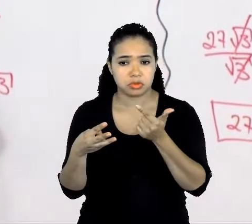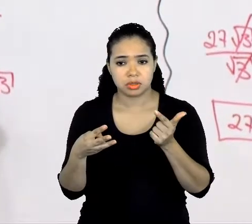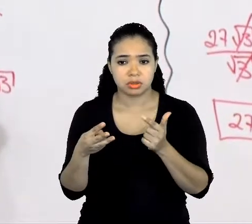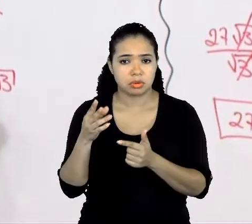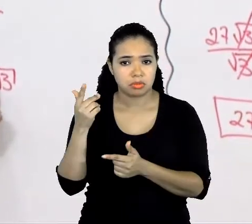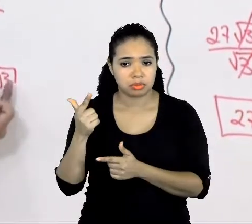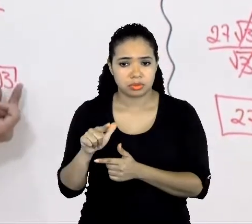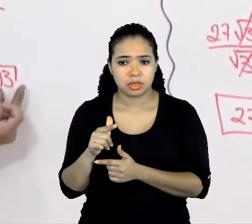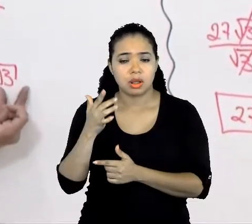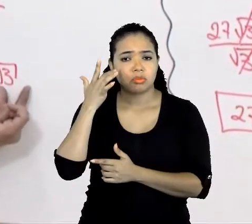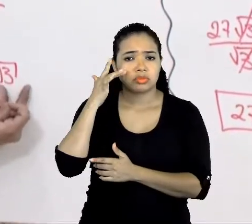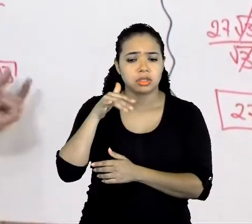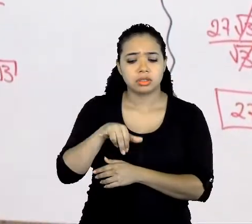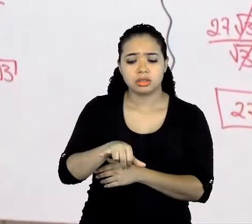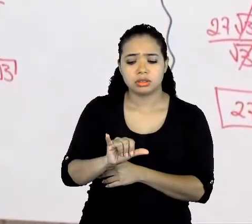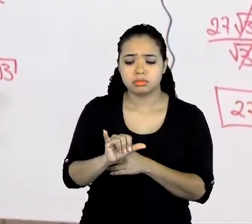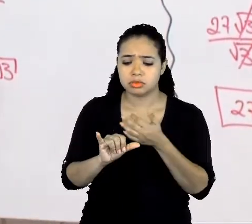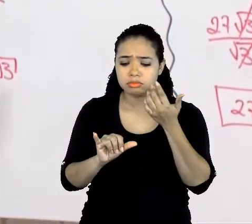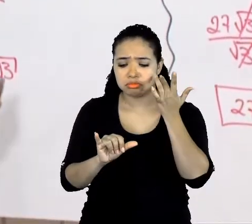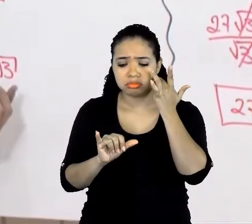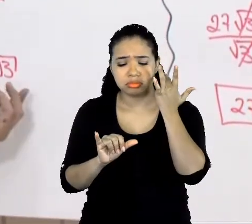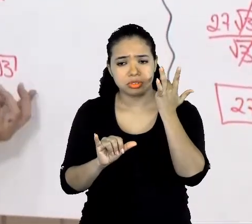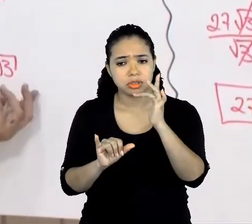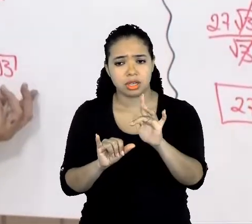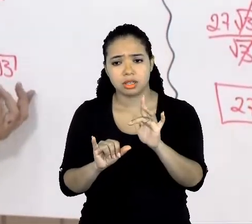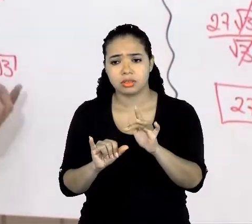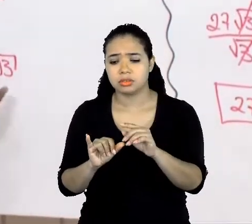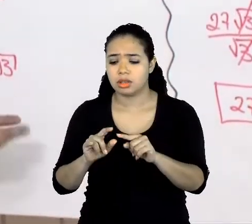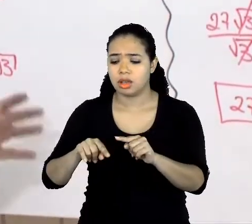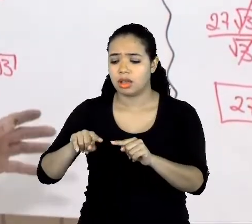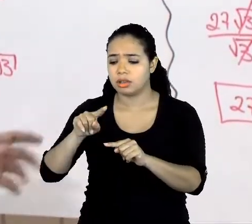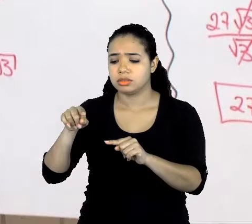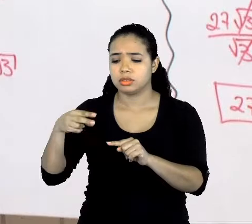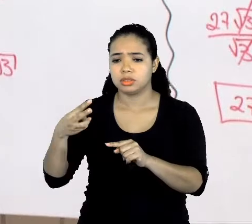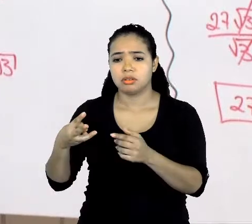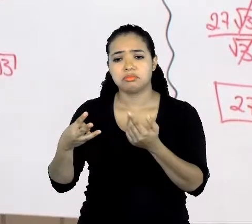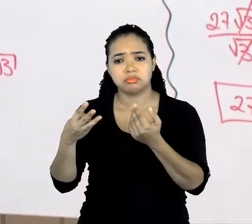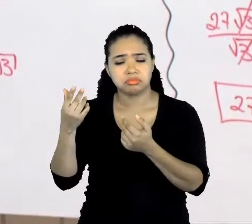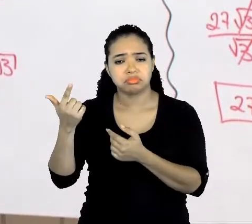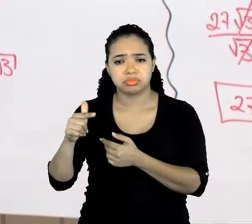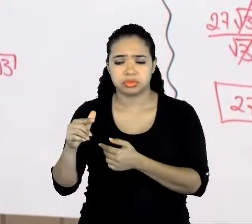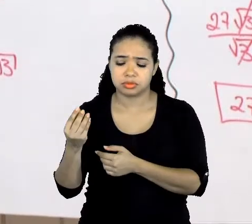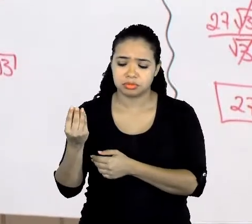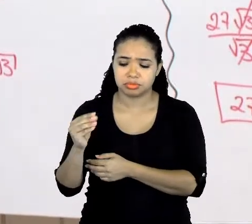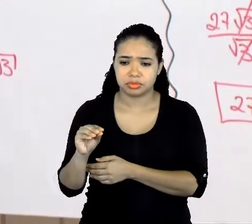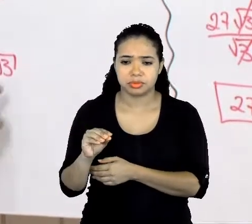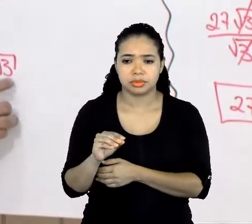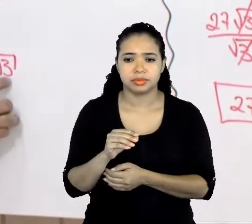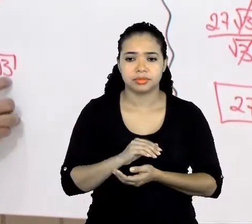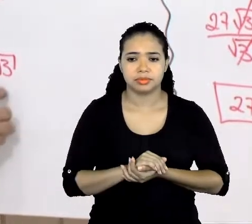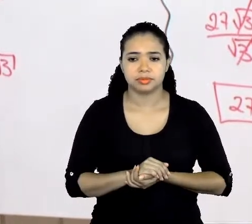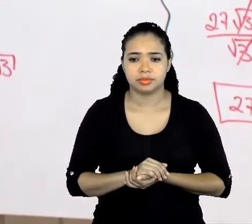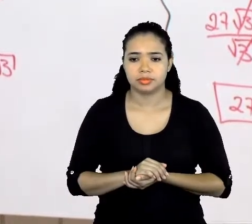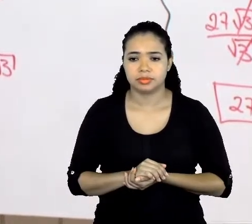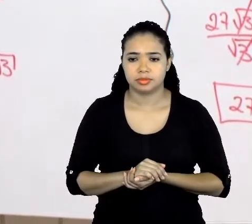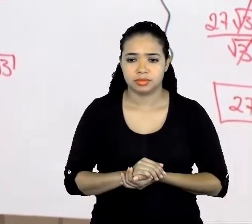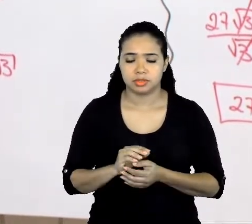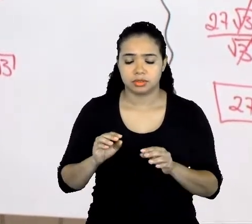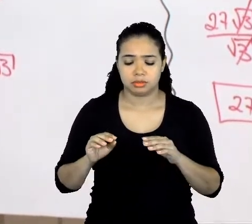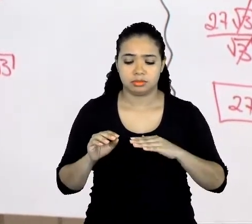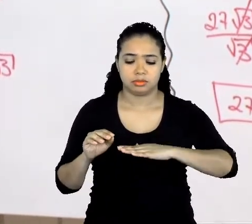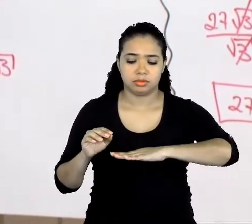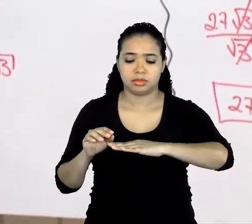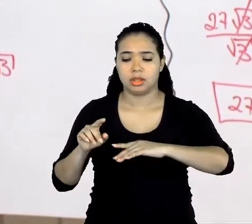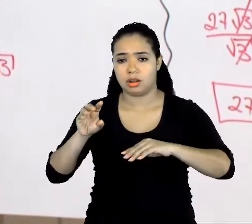Eu não sei o valor de y e eu também não sei de qual o valor da raiz de 3. Então, eu vou só repetir a multiplicação. O que está multiplicando vai passar